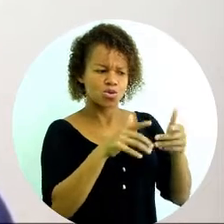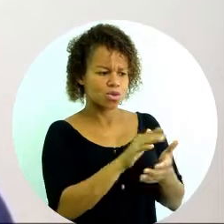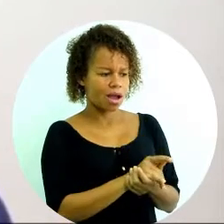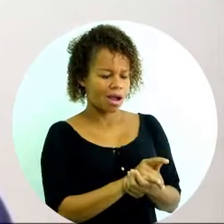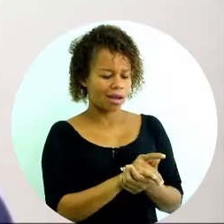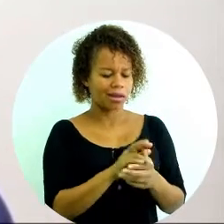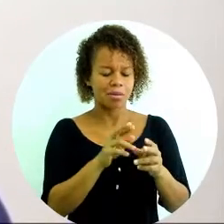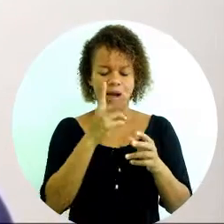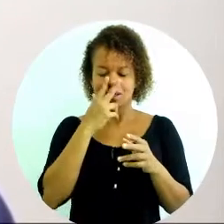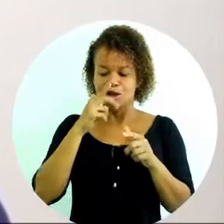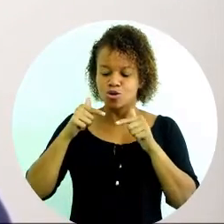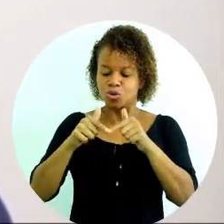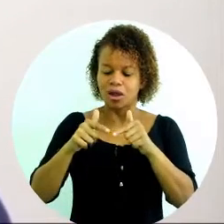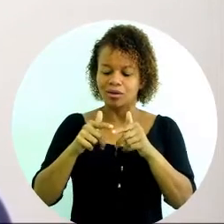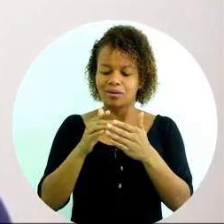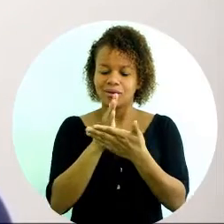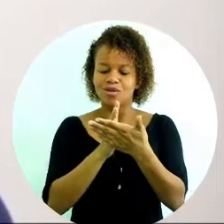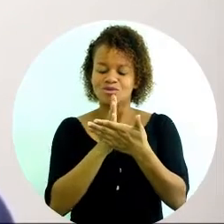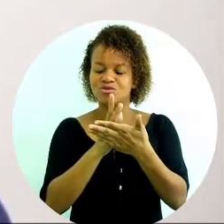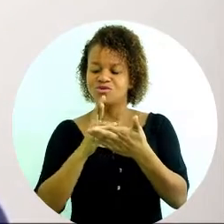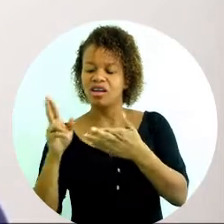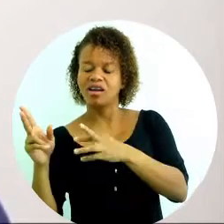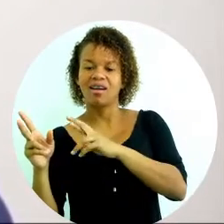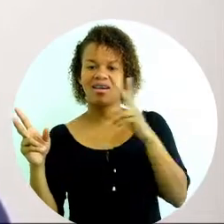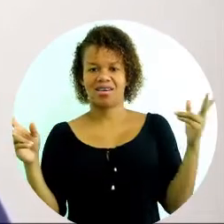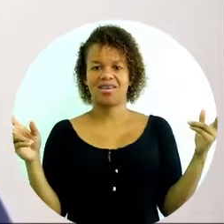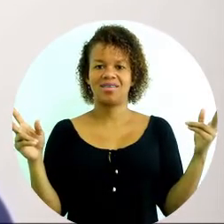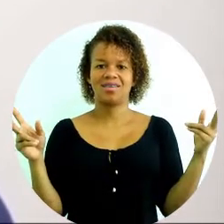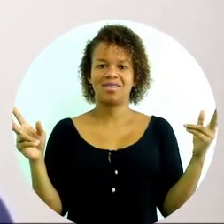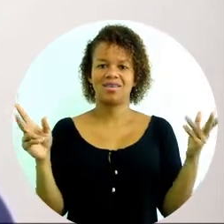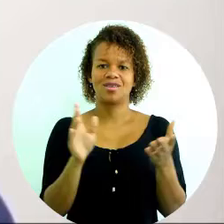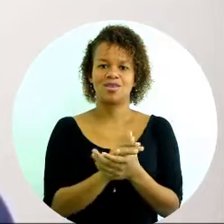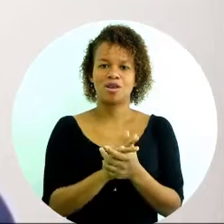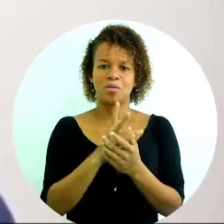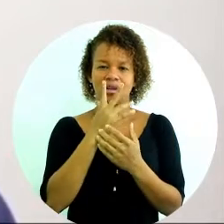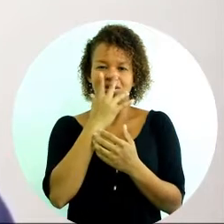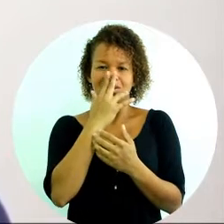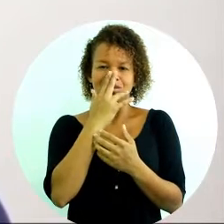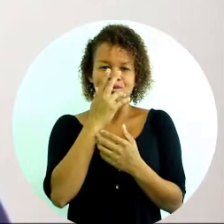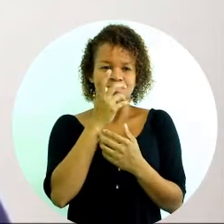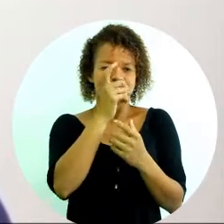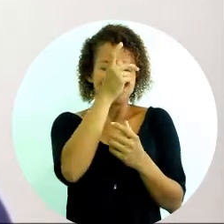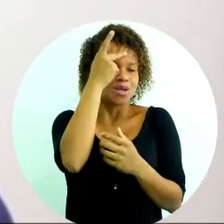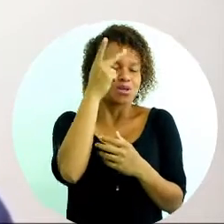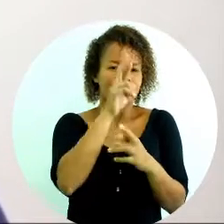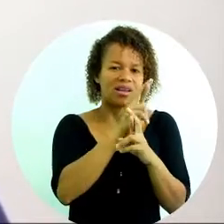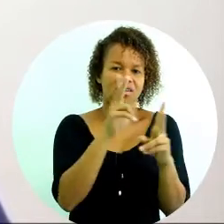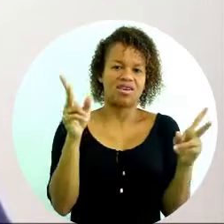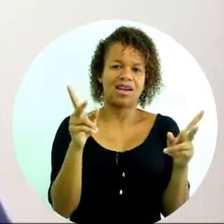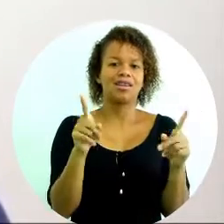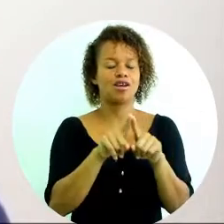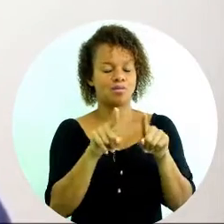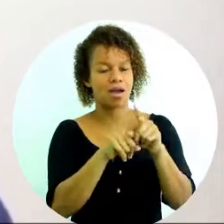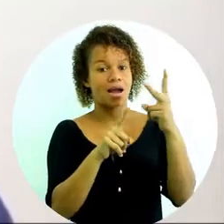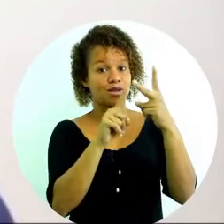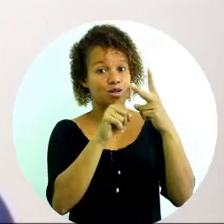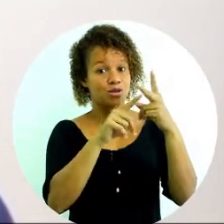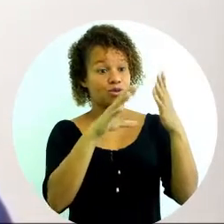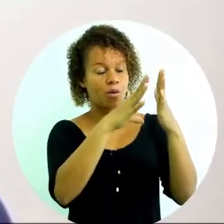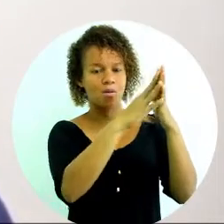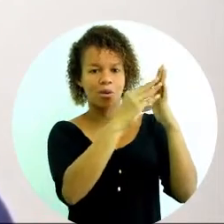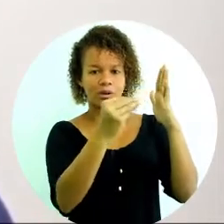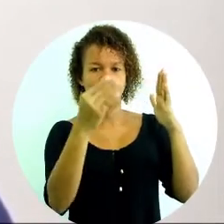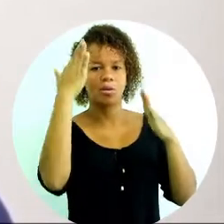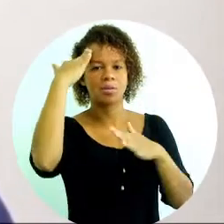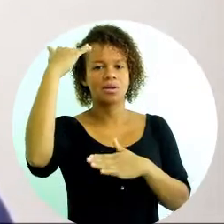luta entre classes sociais divergentes, classes sociais opostas. A segunda, o